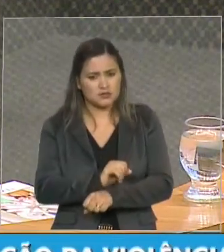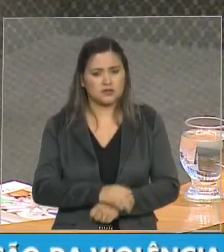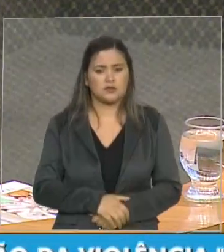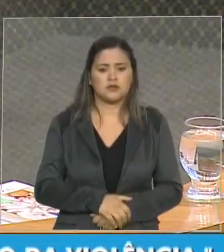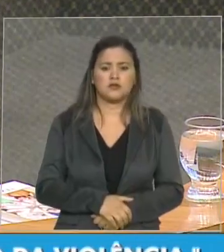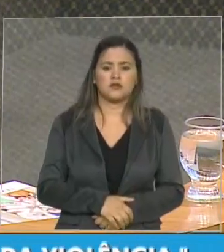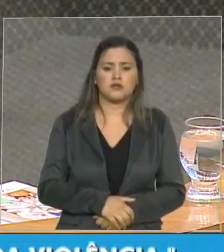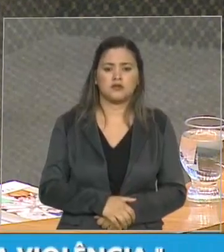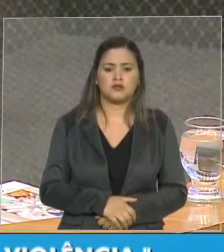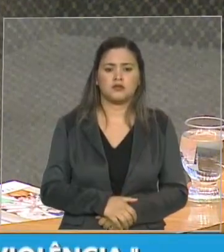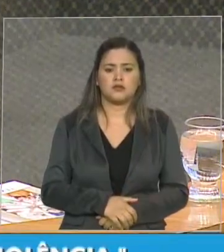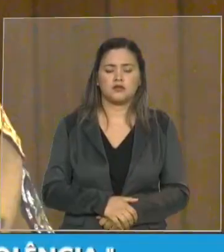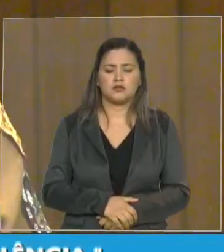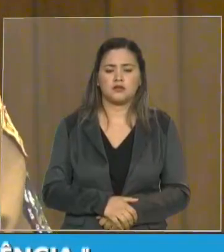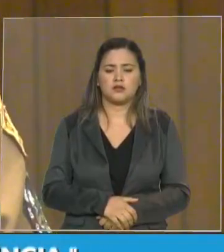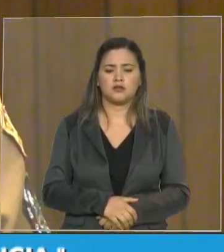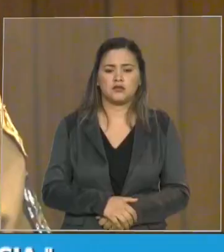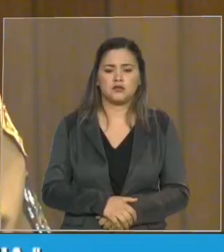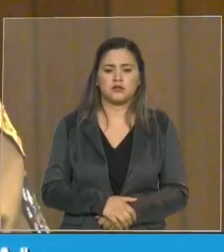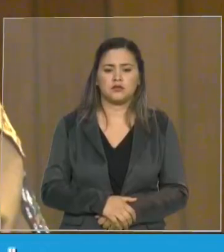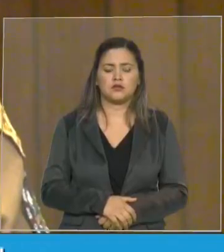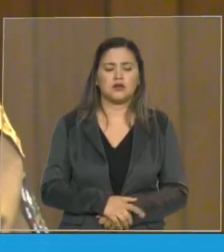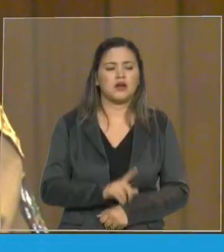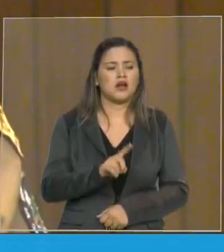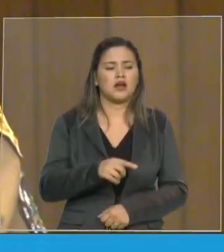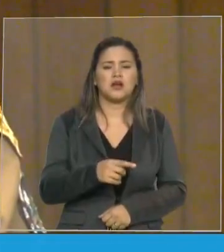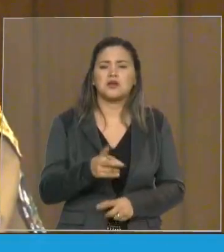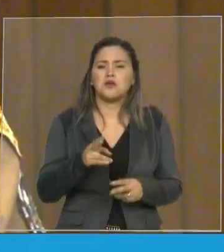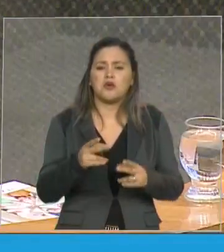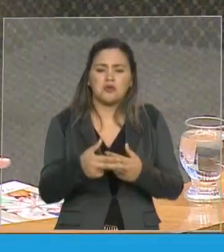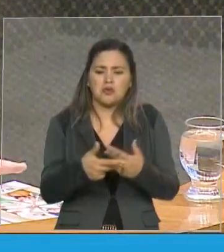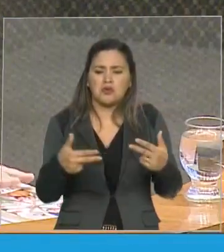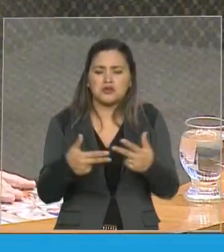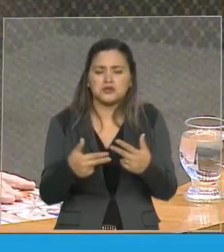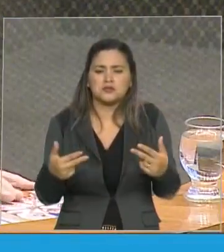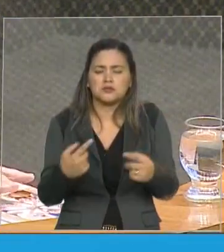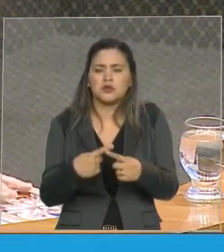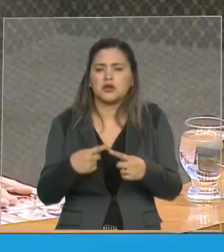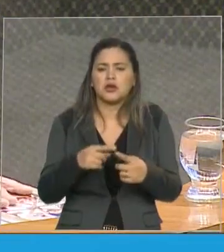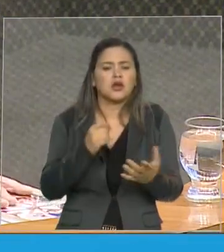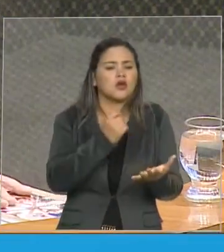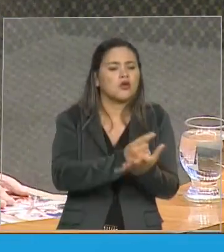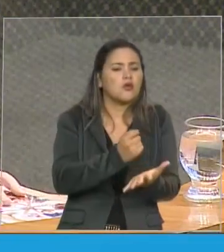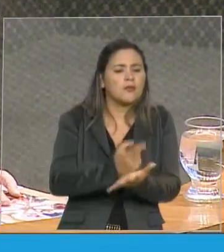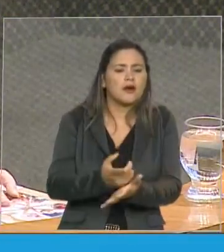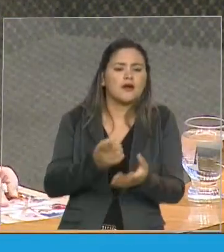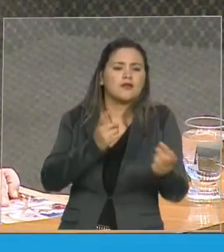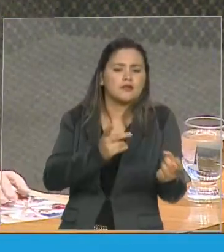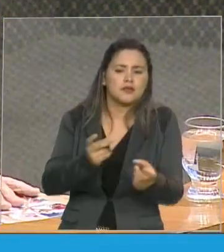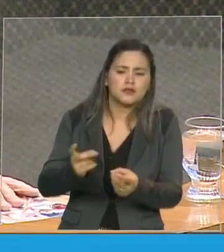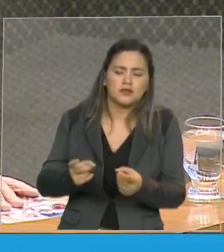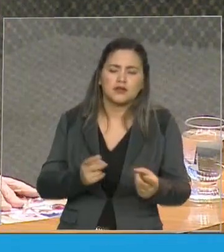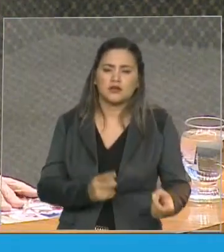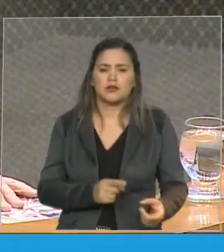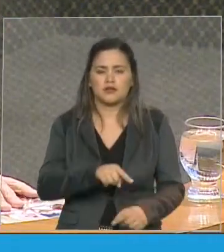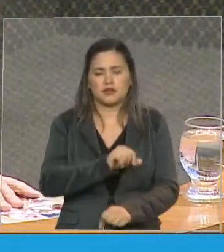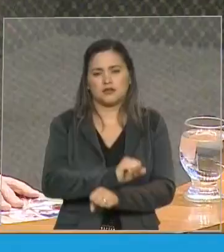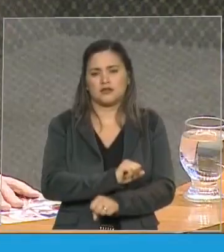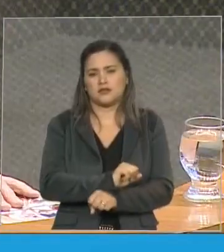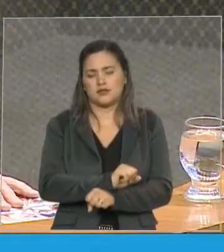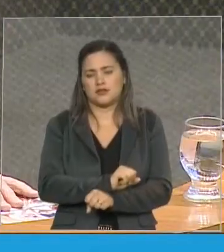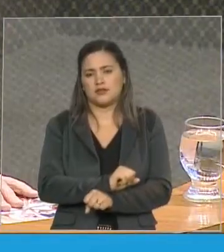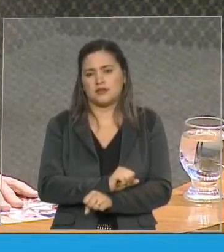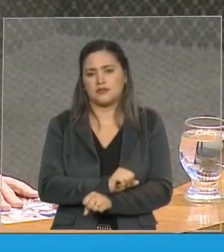contado, ele era uma mercadoria. Nós estamos caminhando para